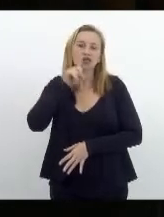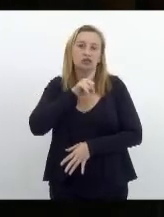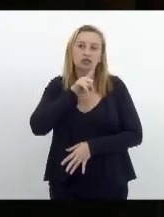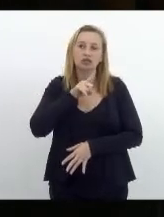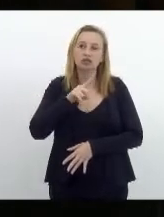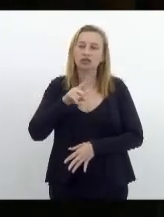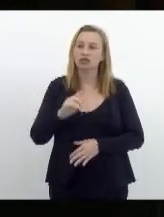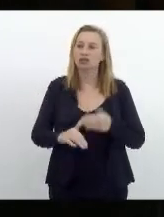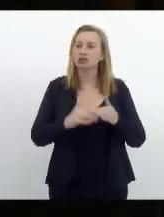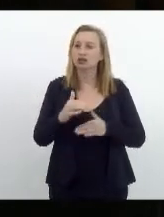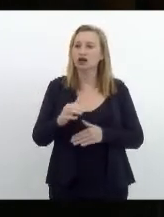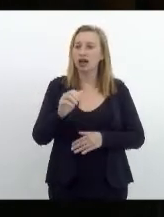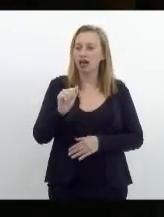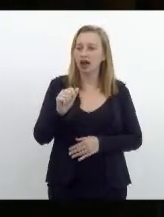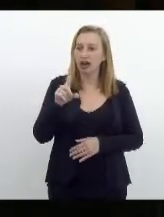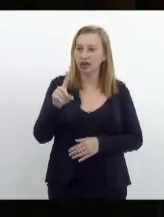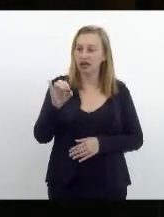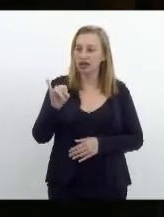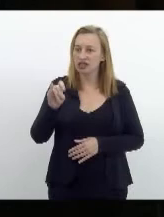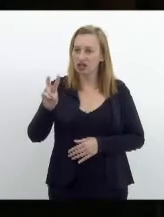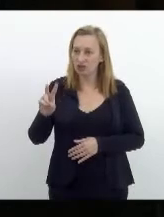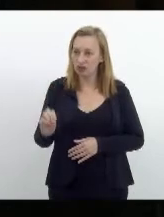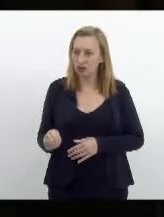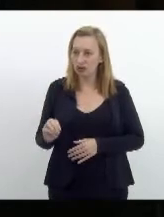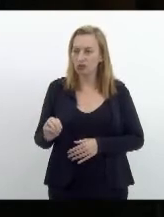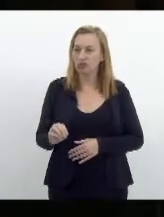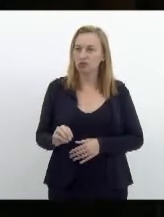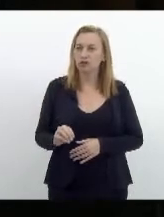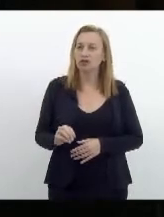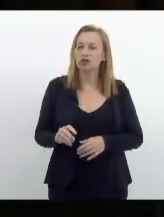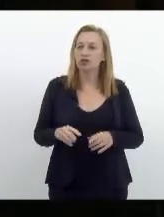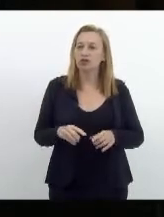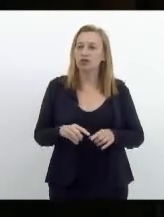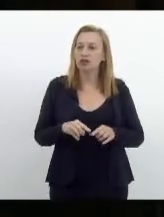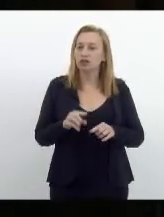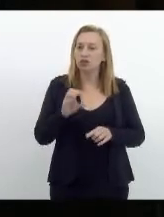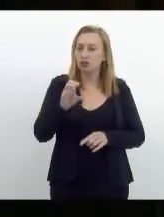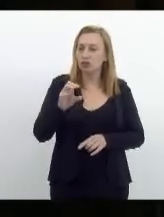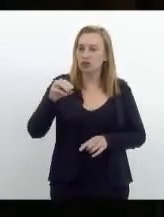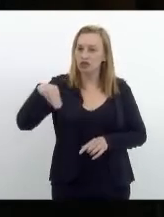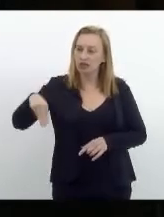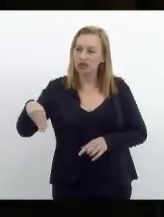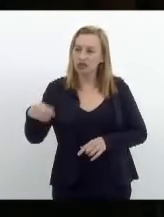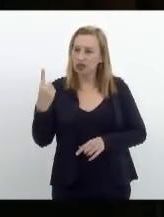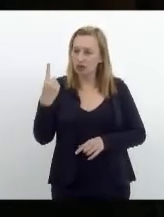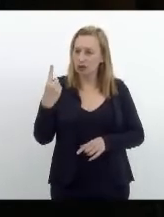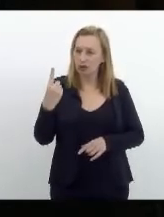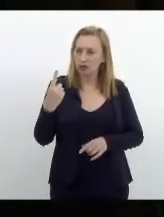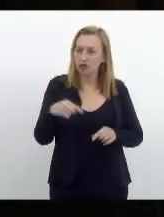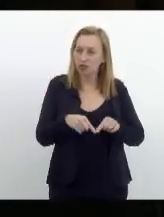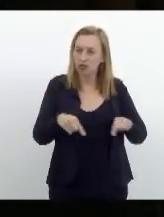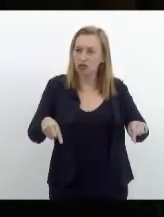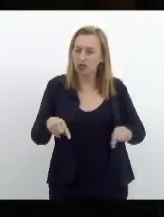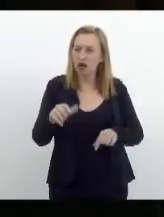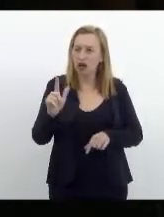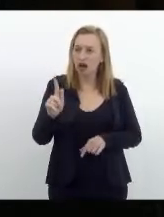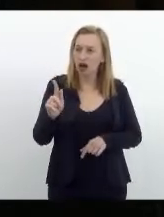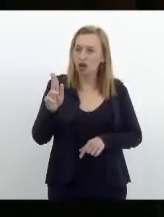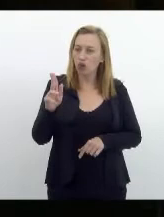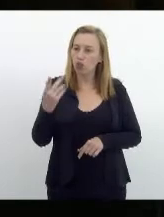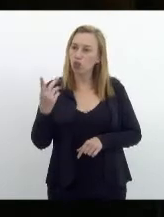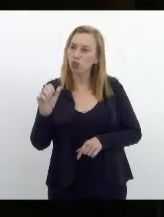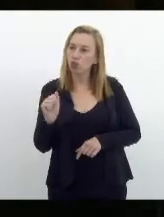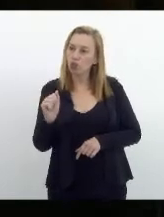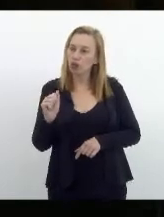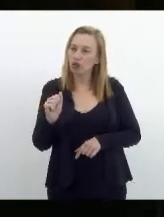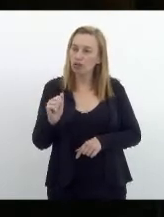um adesivo com apenas 1 centímetro quadrado, composto por microagulhas que aderem à pele e pode ser